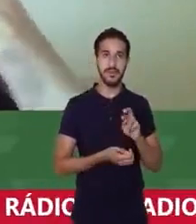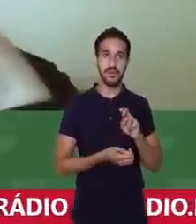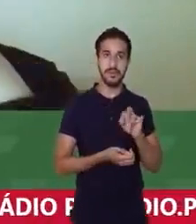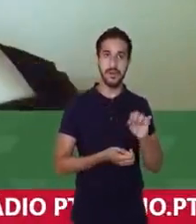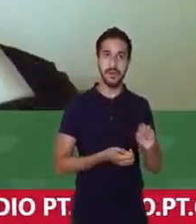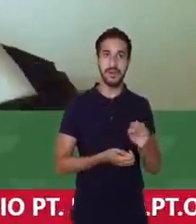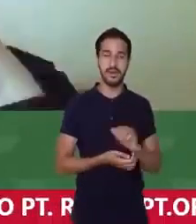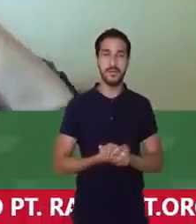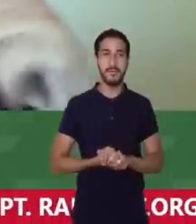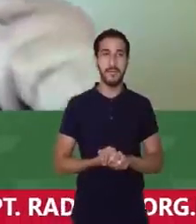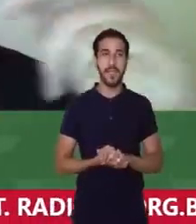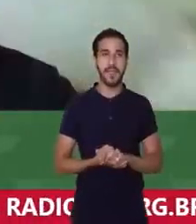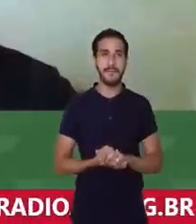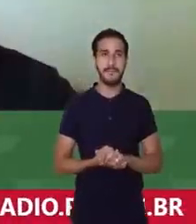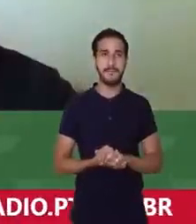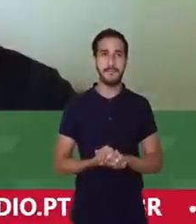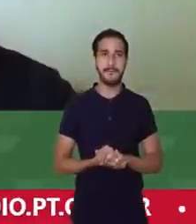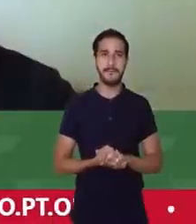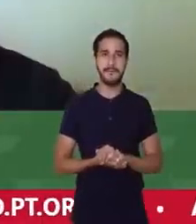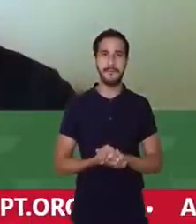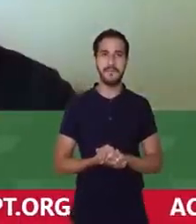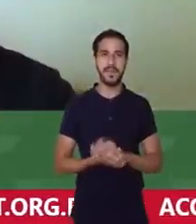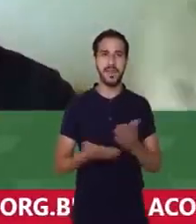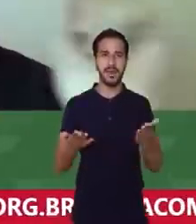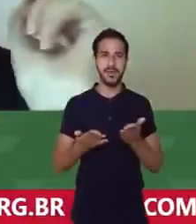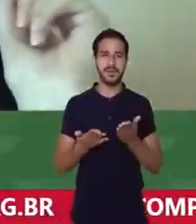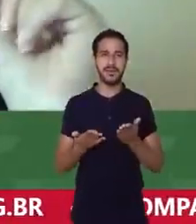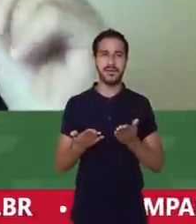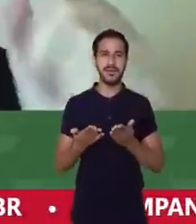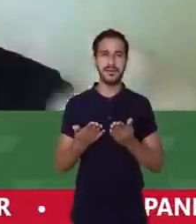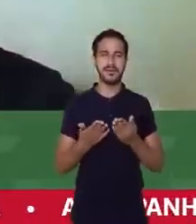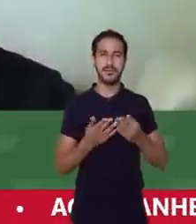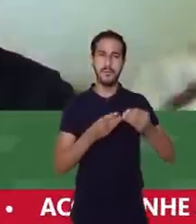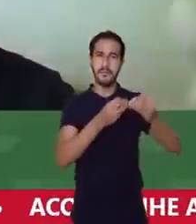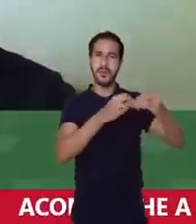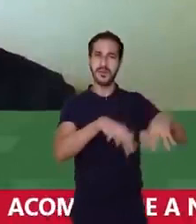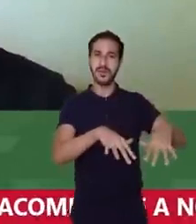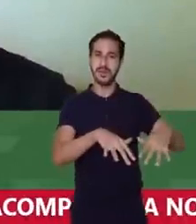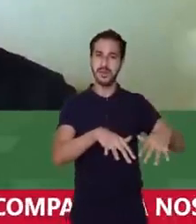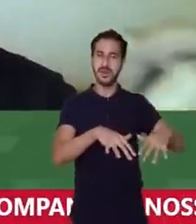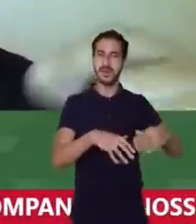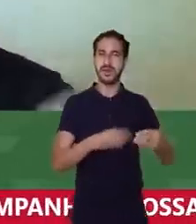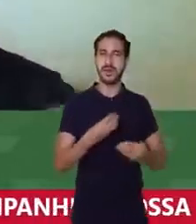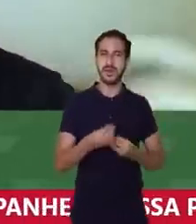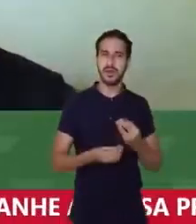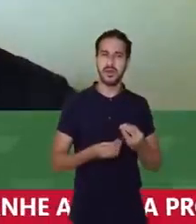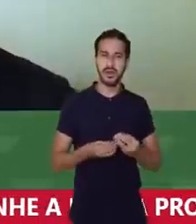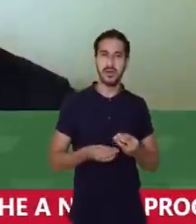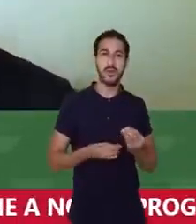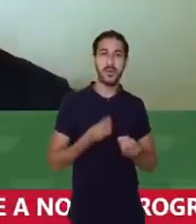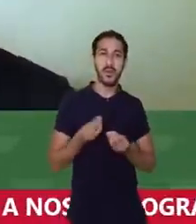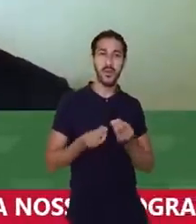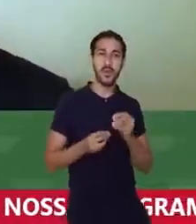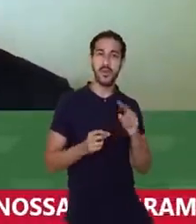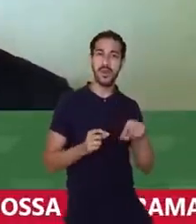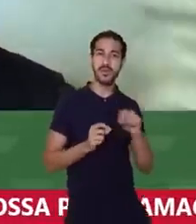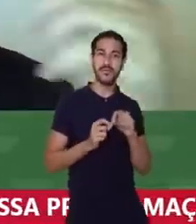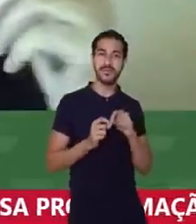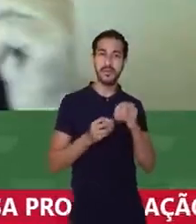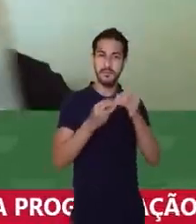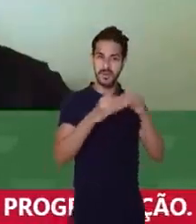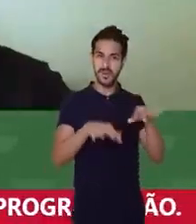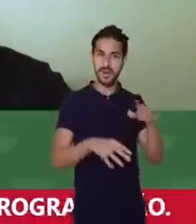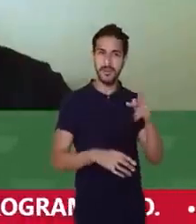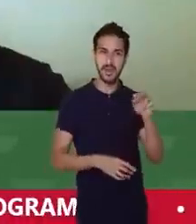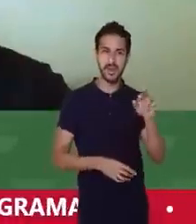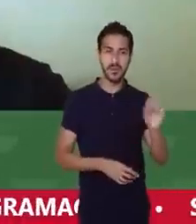Petrobras está sendo esquartejada. Como é que ela está sendo esquartejada?